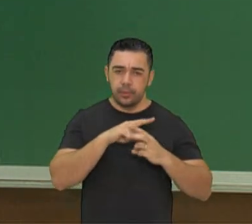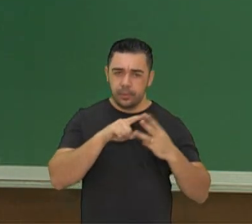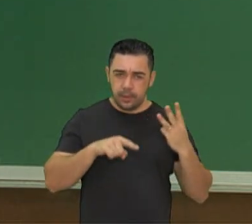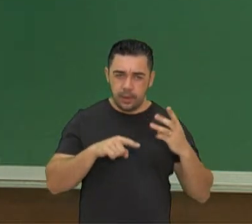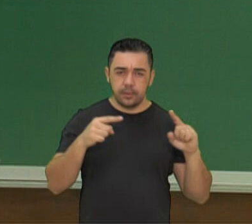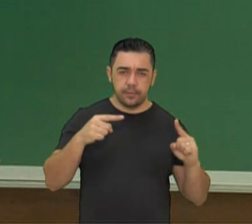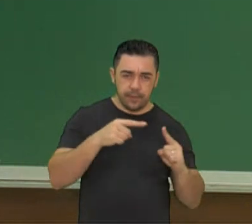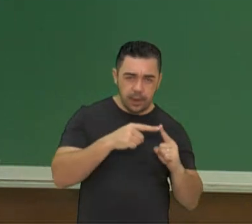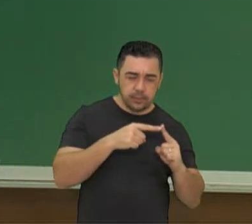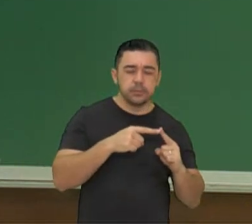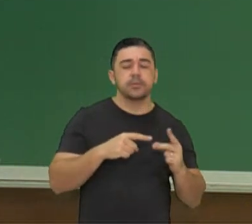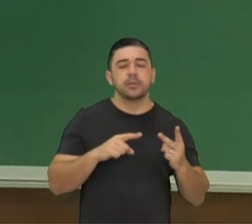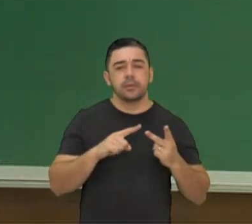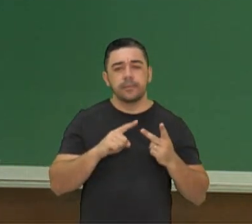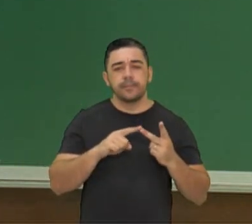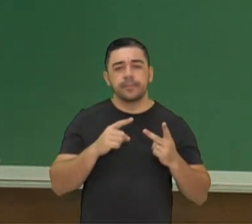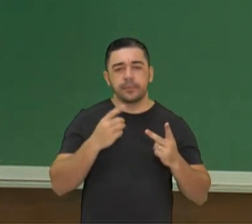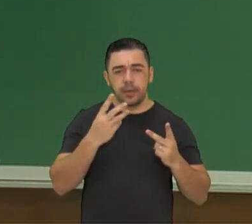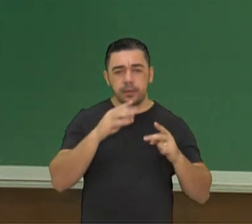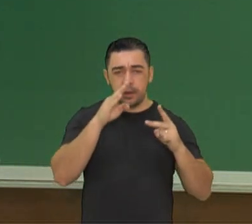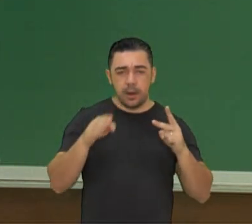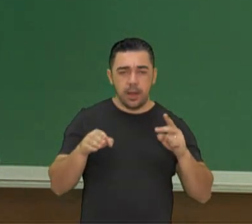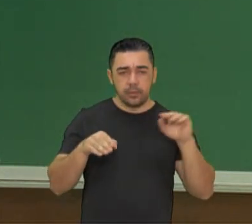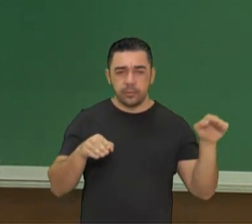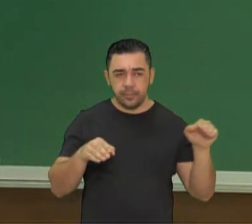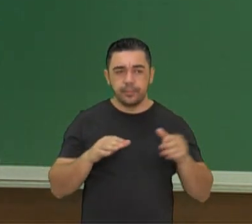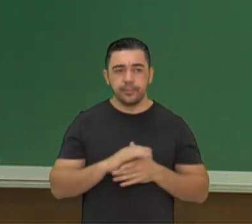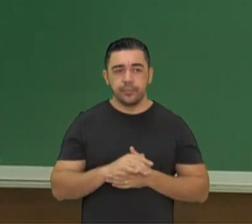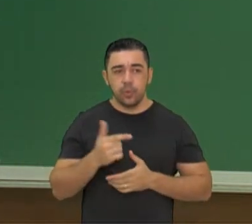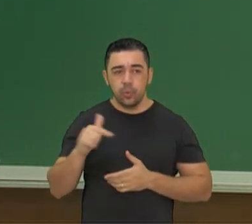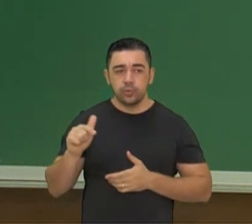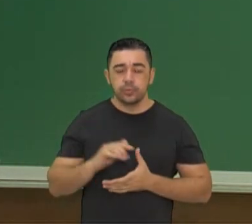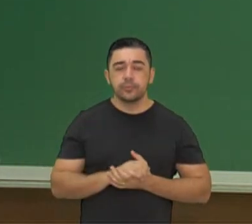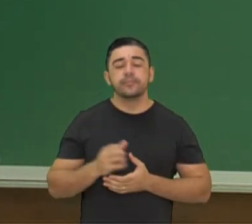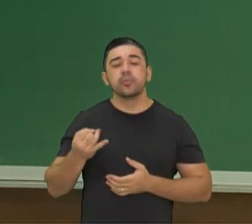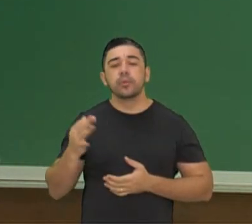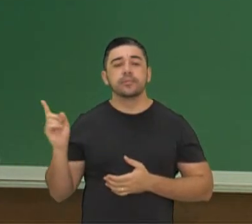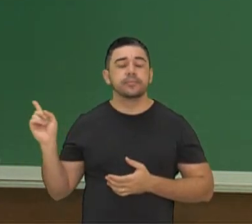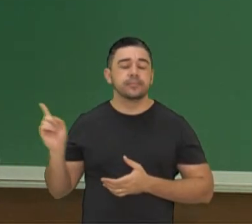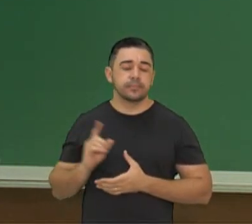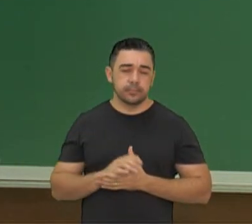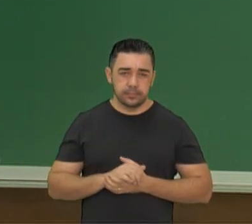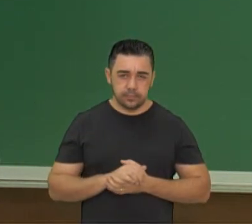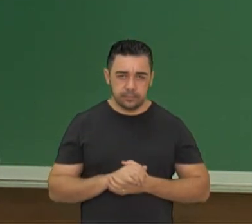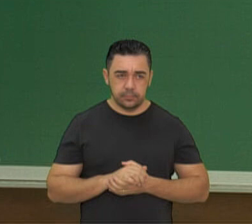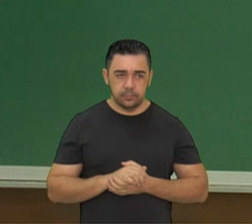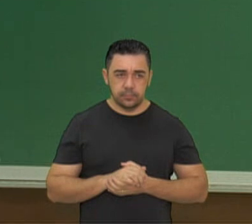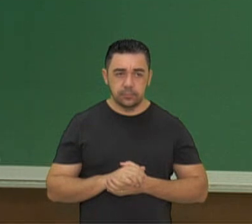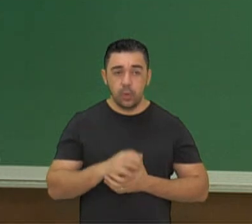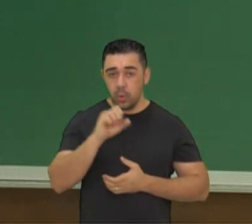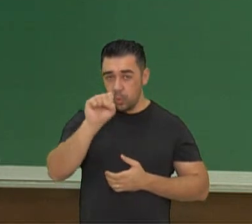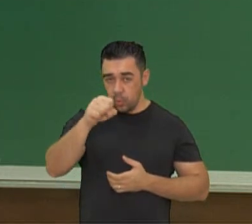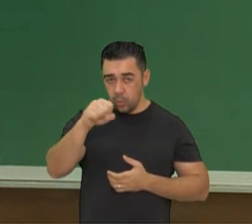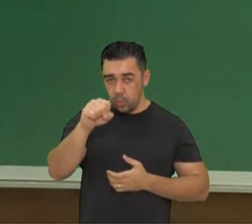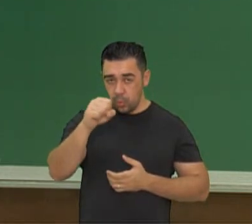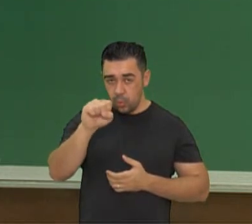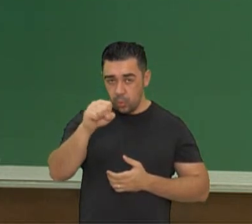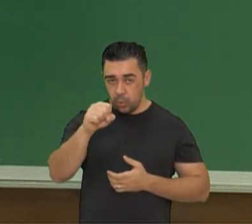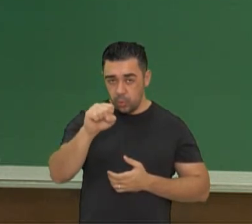3 vértices, 3 lados. E no último, 1, 2, 3, 4, 5, 6, 7, 8